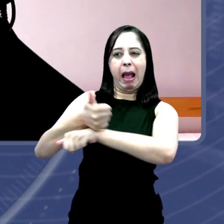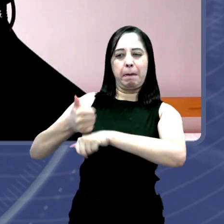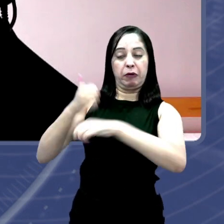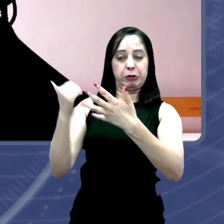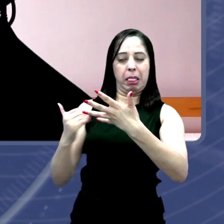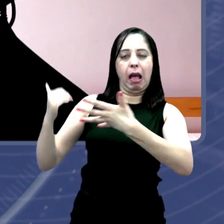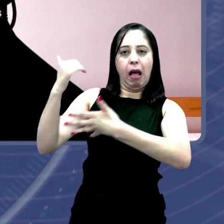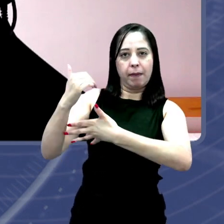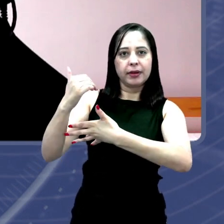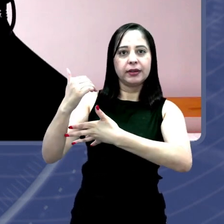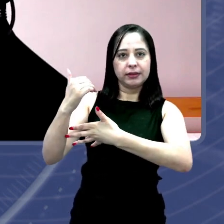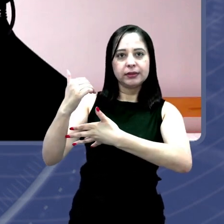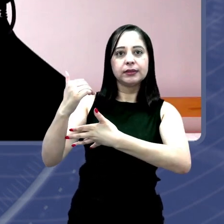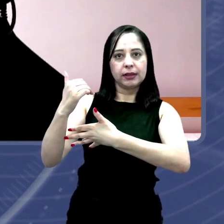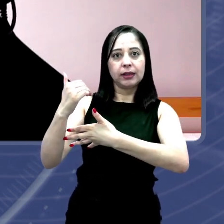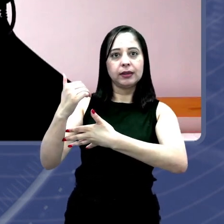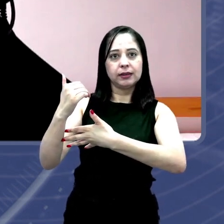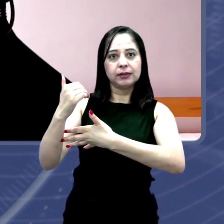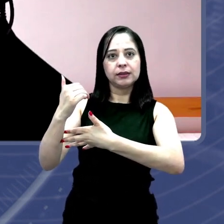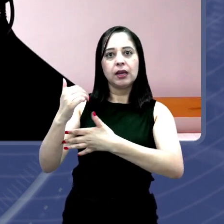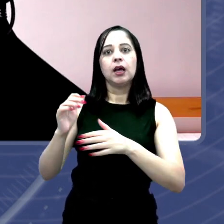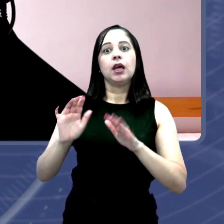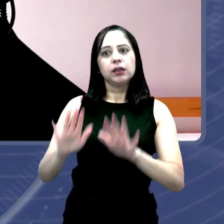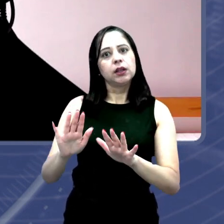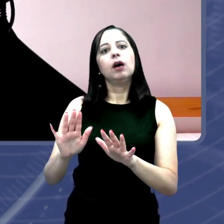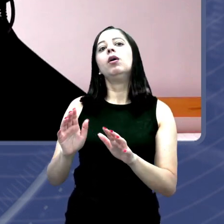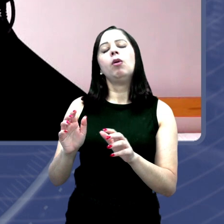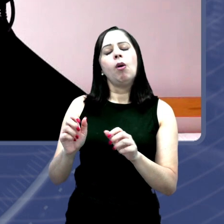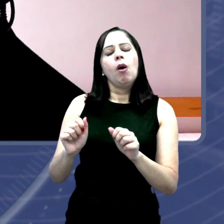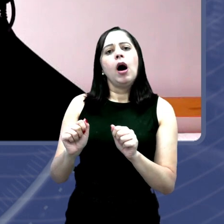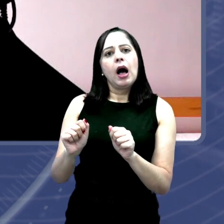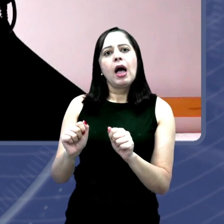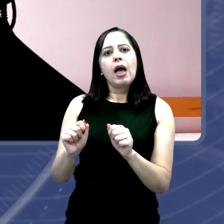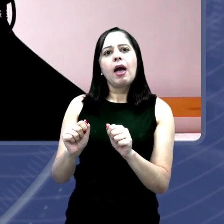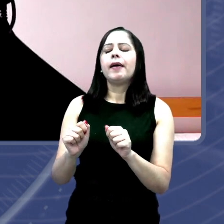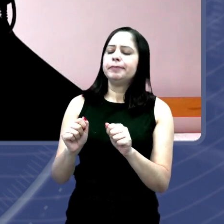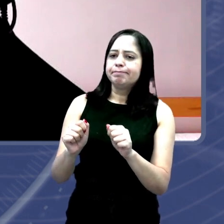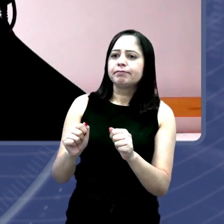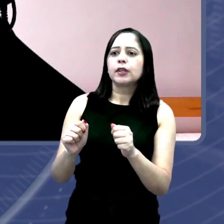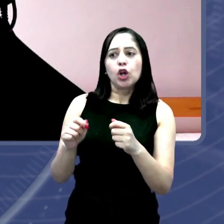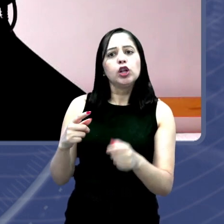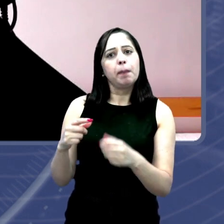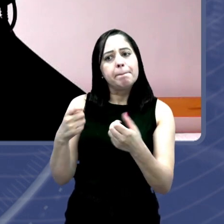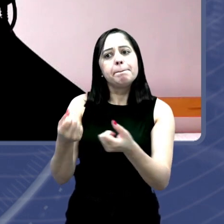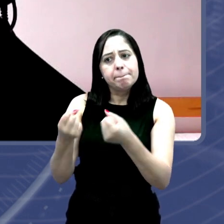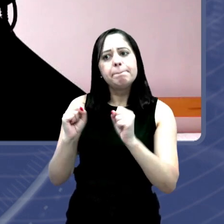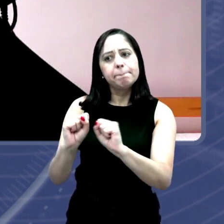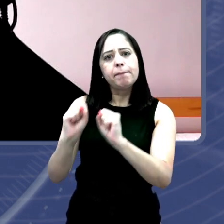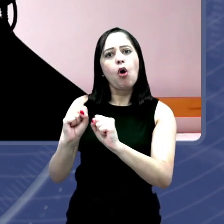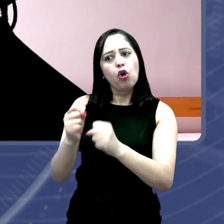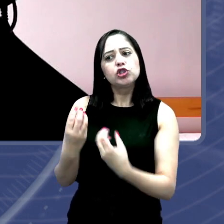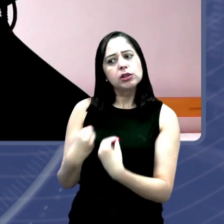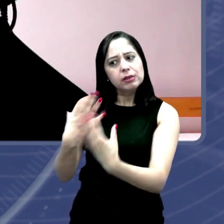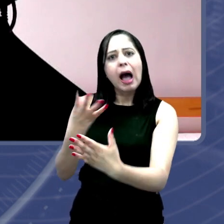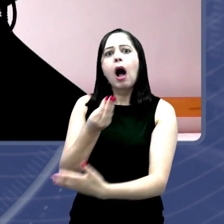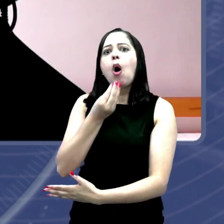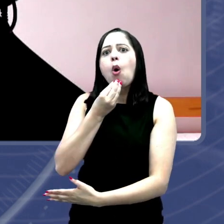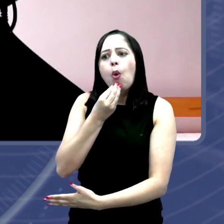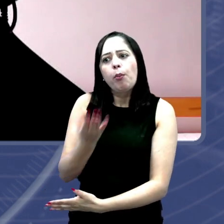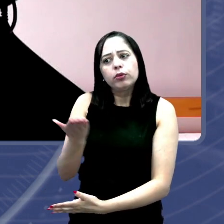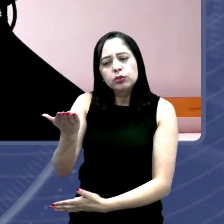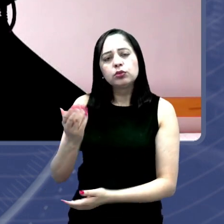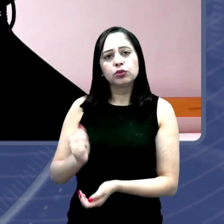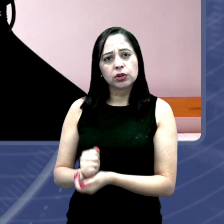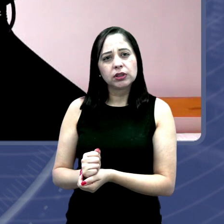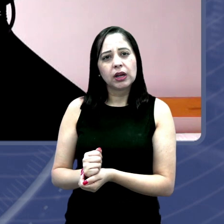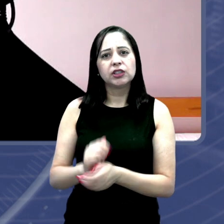pode utilizar também desses talentos, né, dessa mão de obra para a gente incrementar aqui no país. E aí